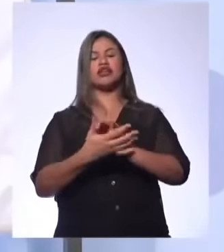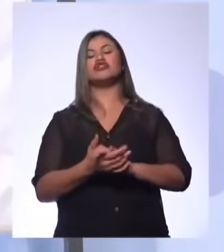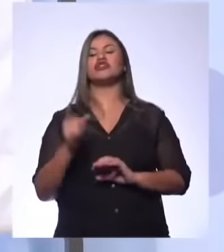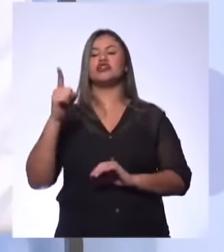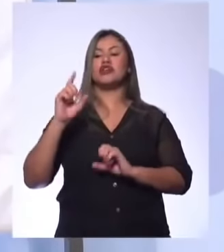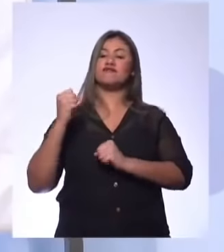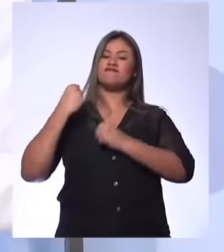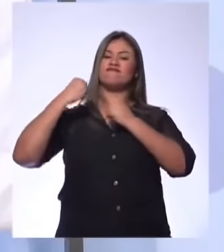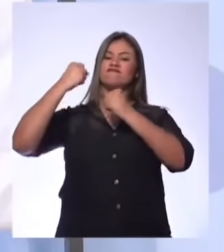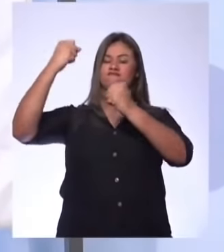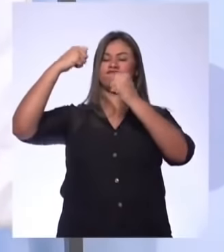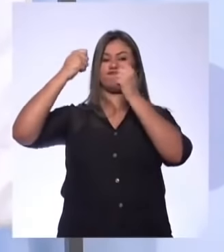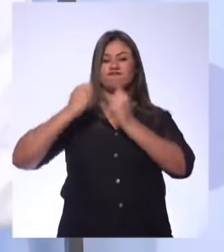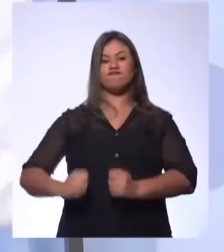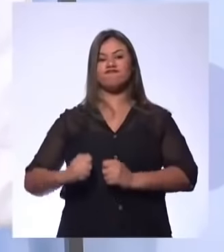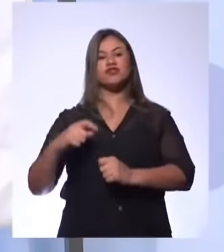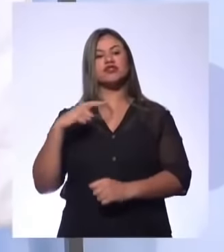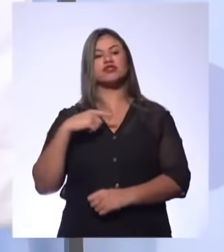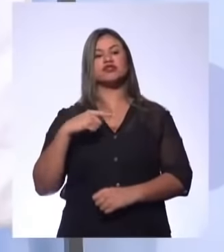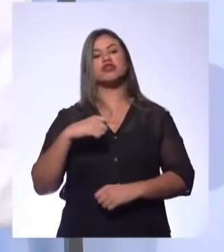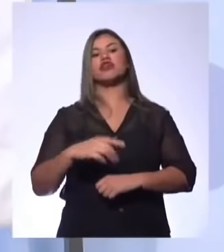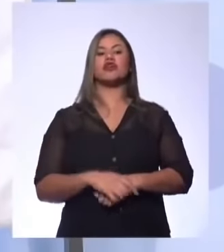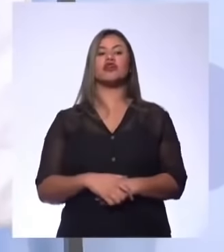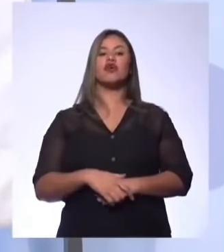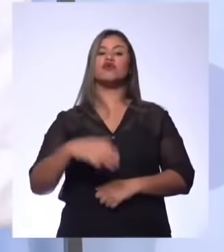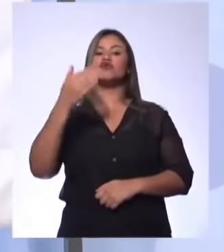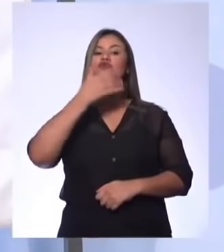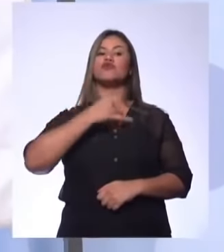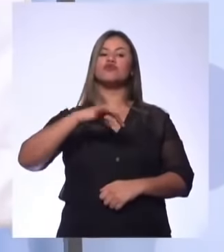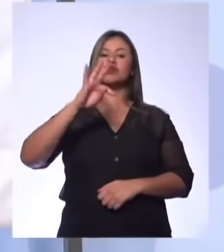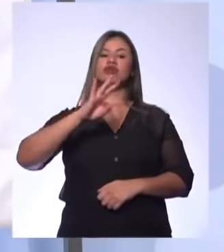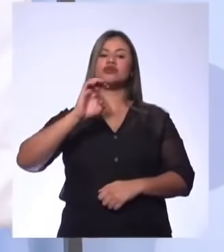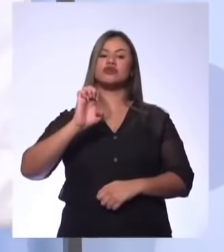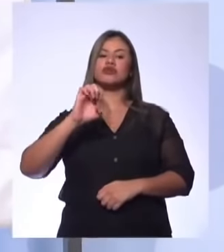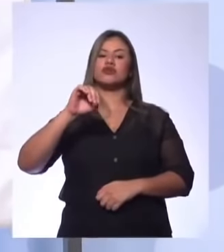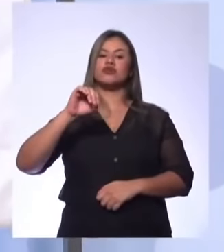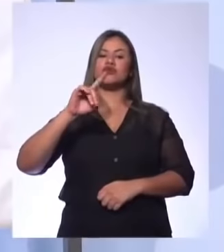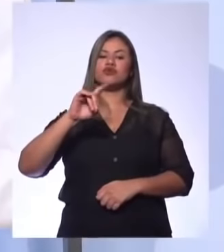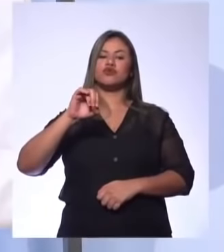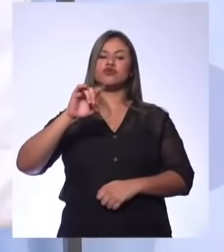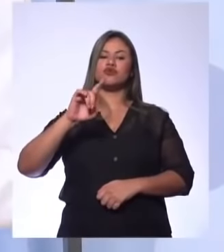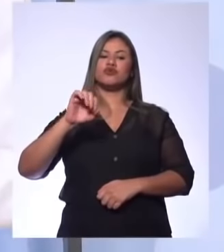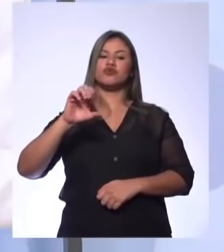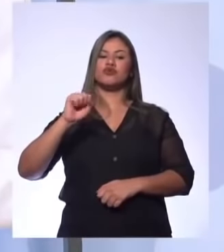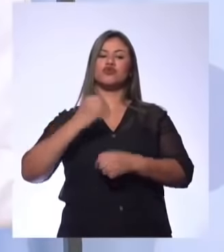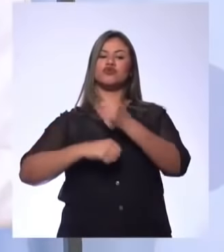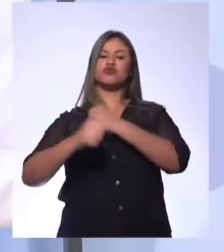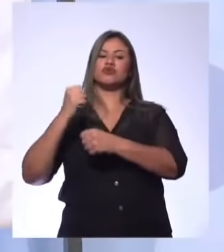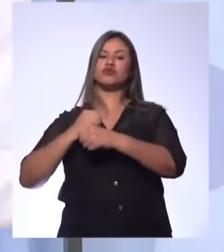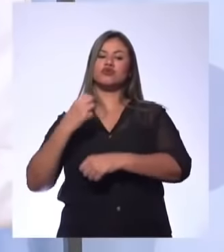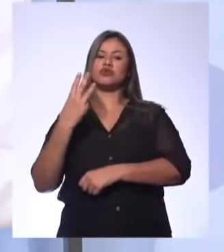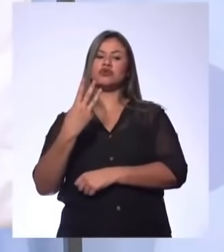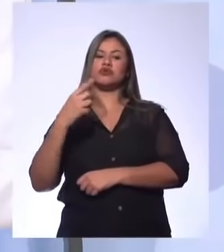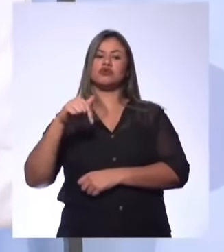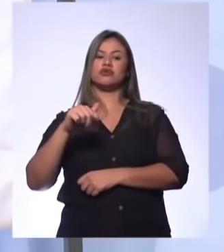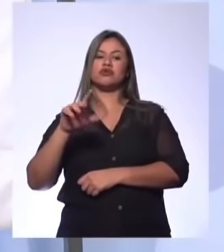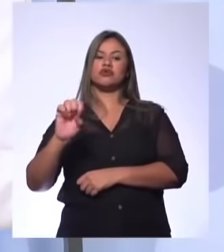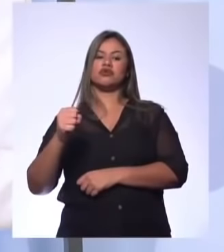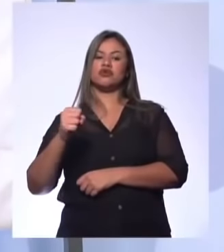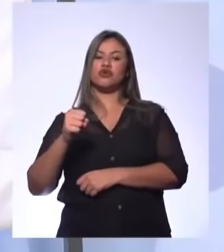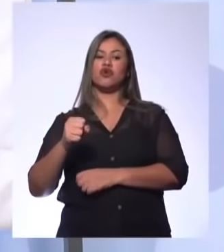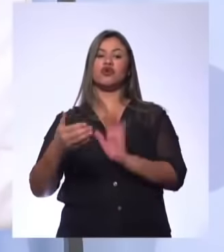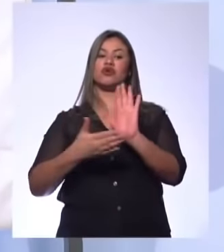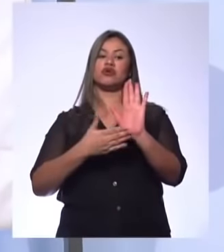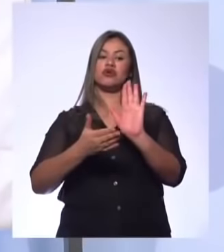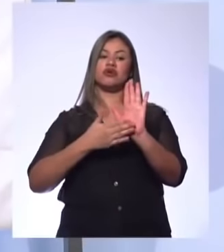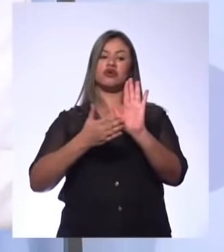fortes ali na parte ocidental. Aí, o imperador Teodósio, em 378, ele vai propor uma